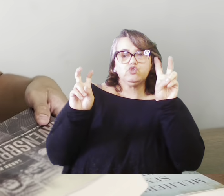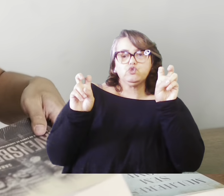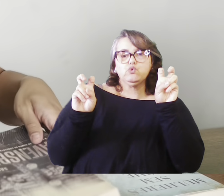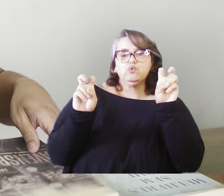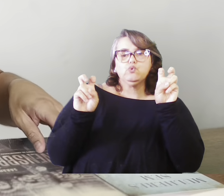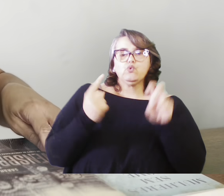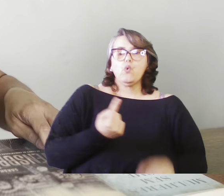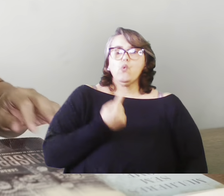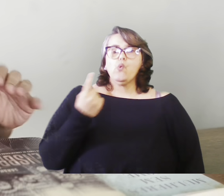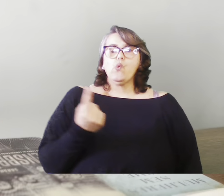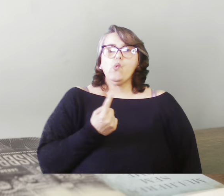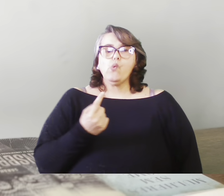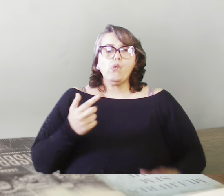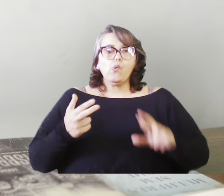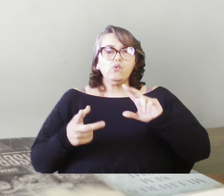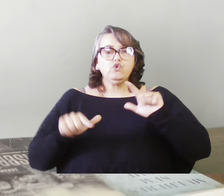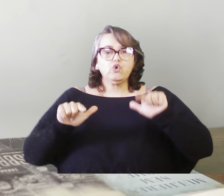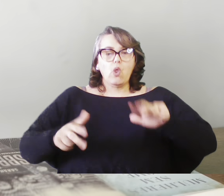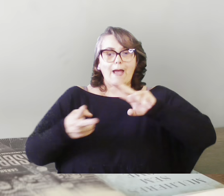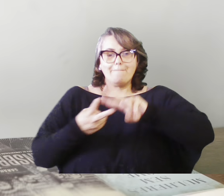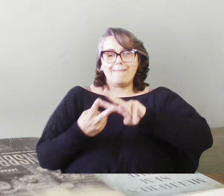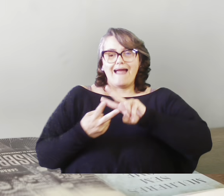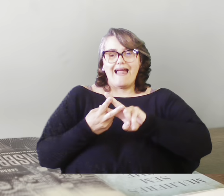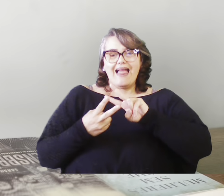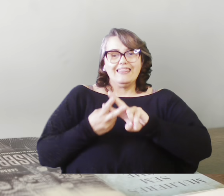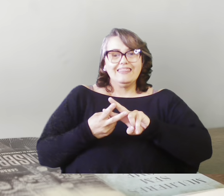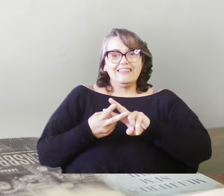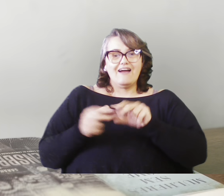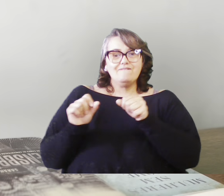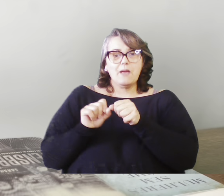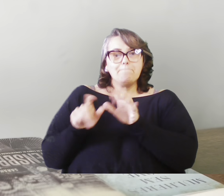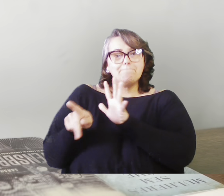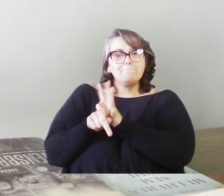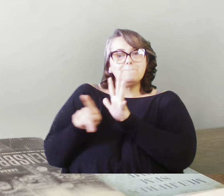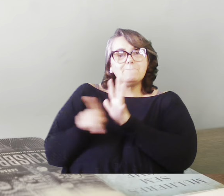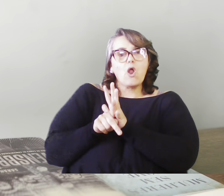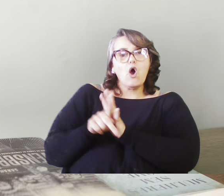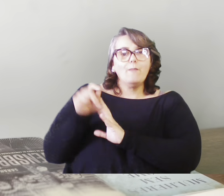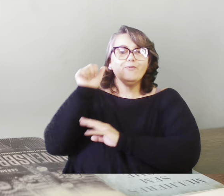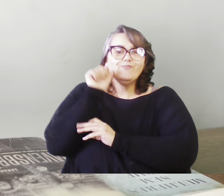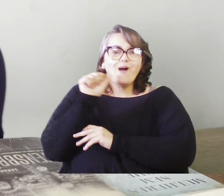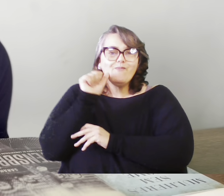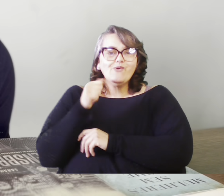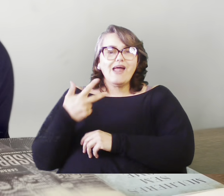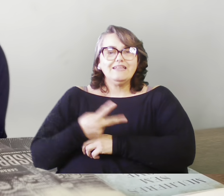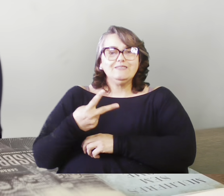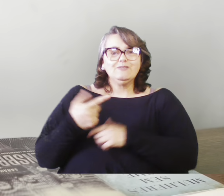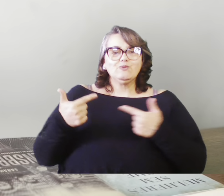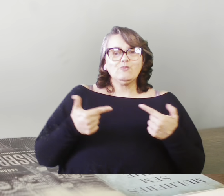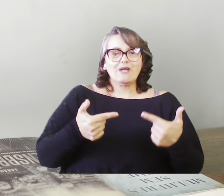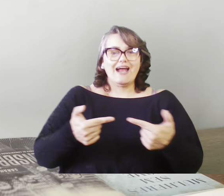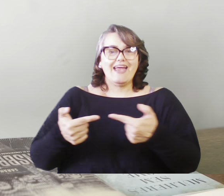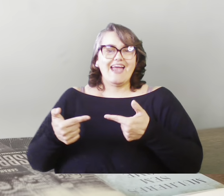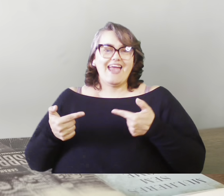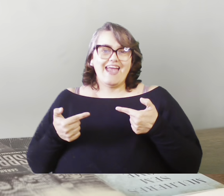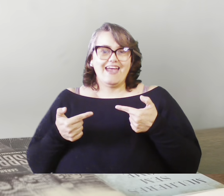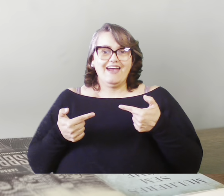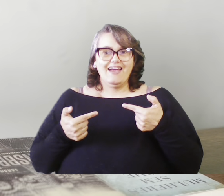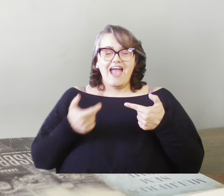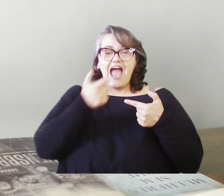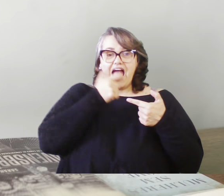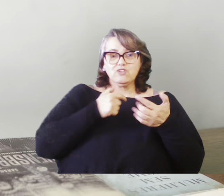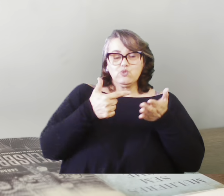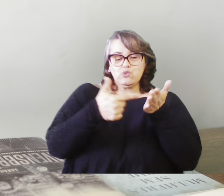completo sobre o único campo de concentração da Segunda Guerra feito exclusivamente para